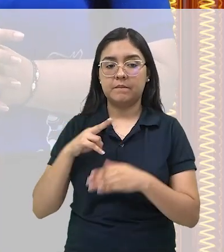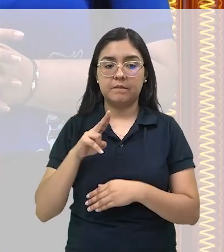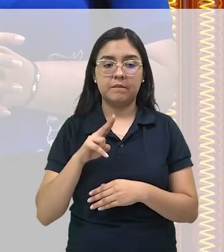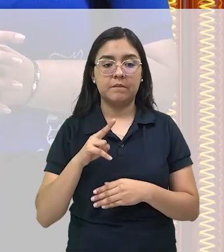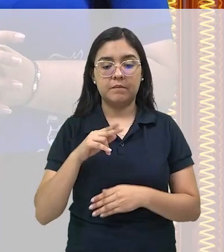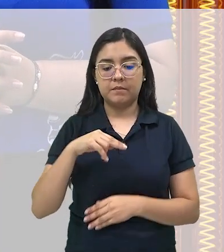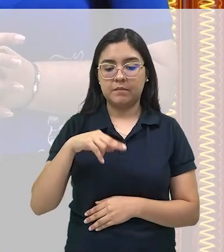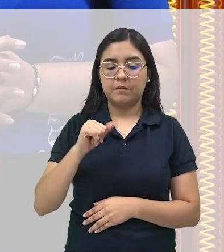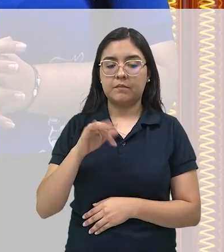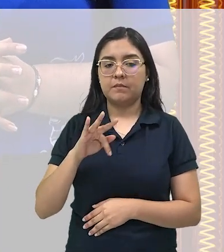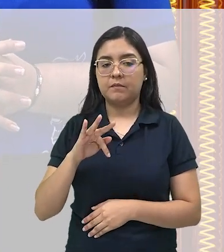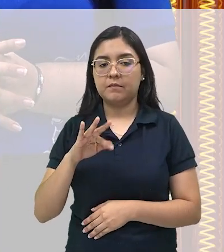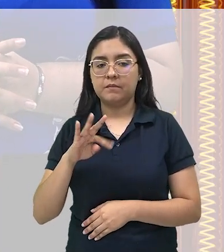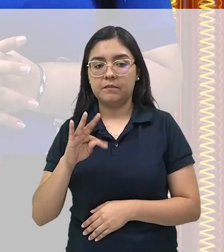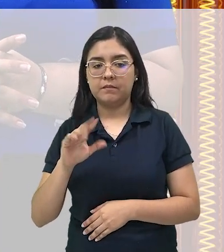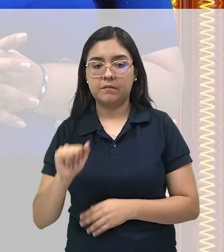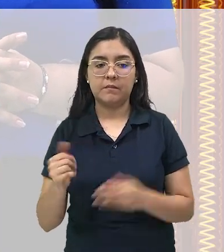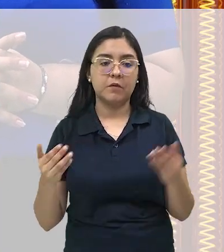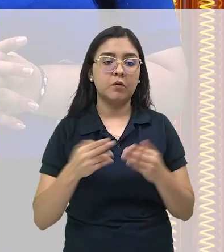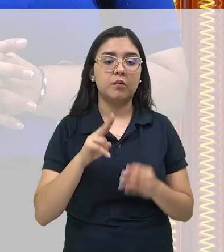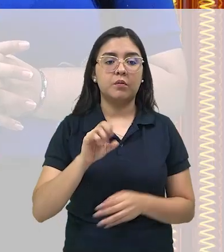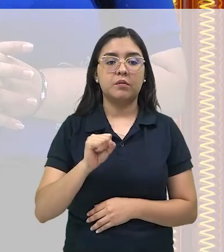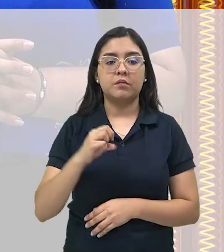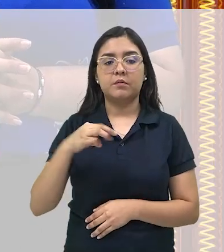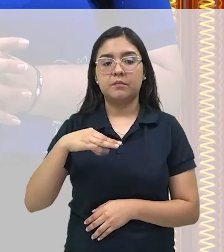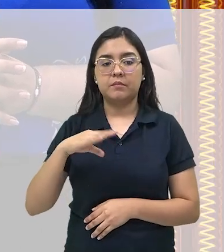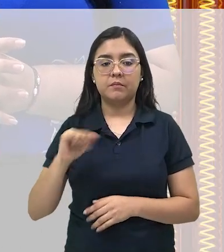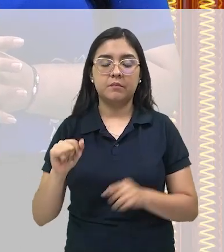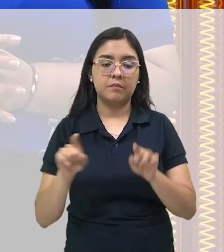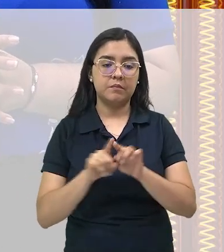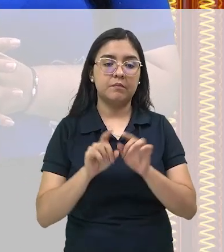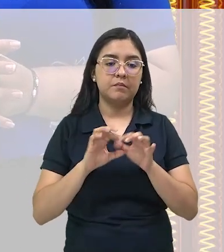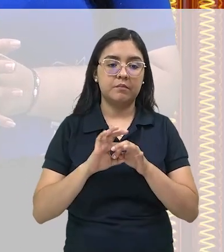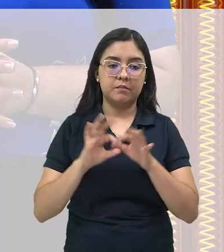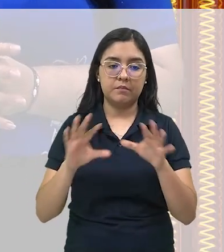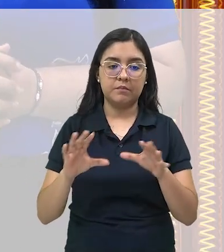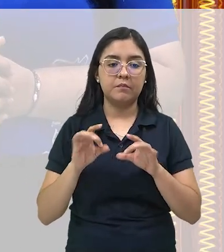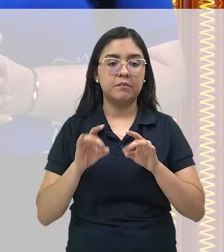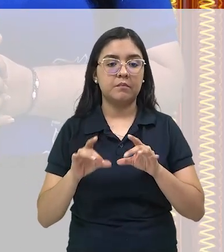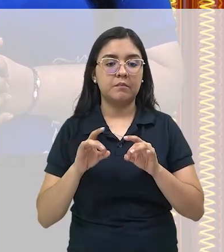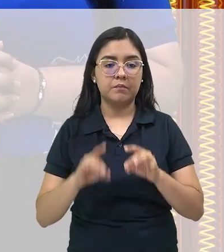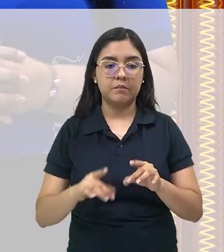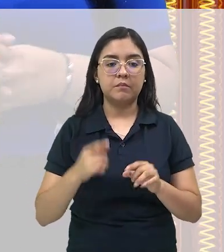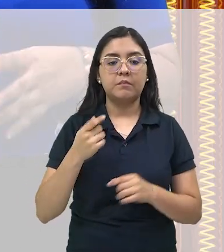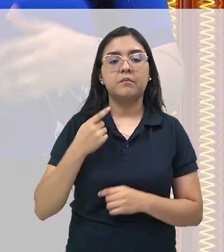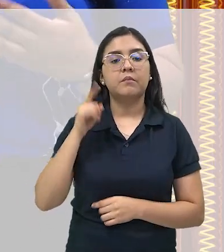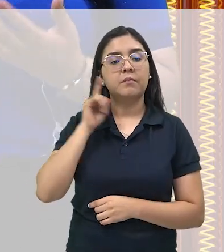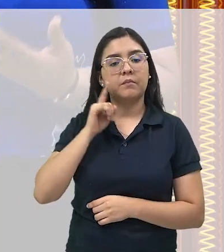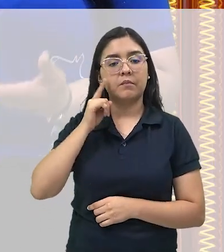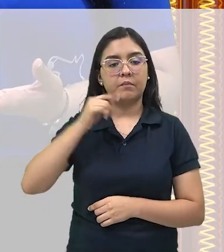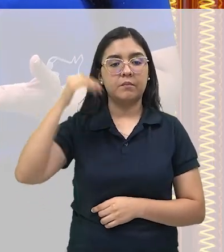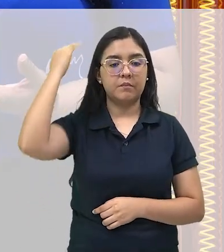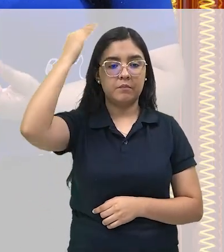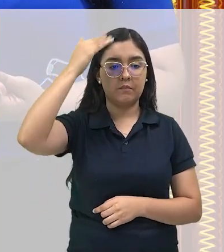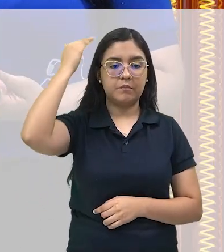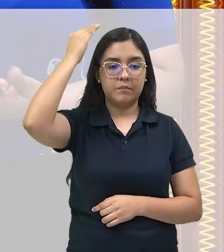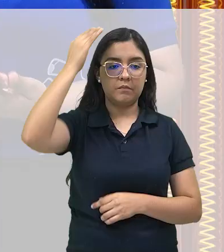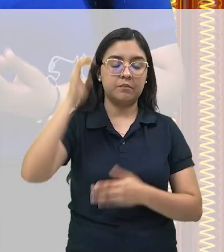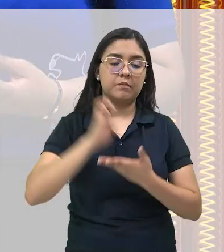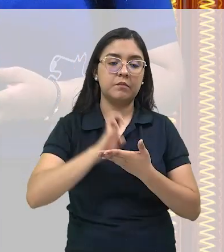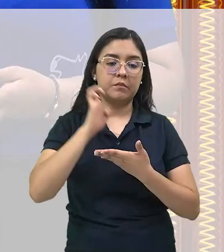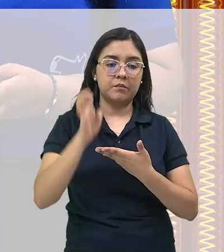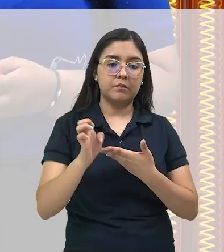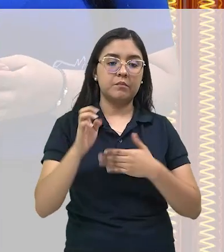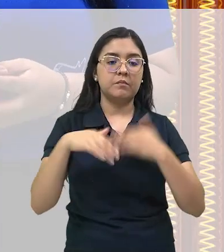USMCA, e com livre comércio com os Estados Unidos e México também, impulsionando as exportações desse